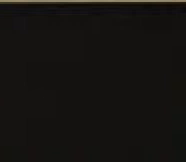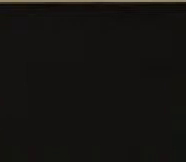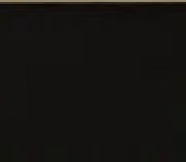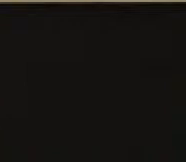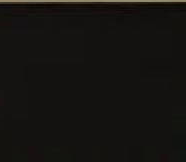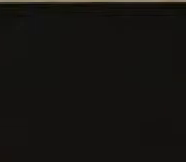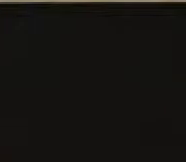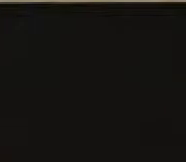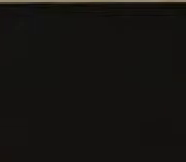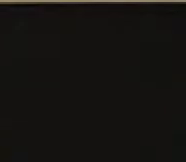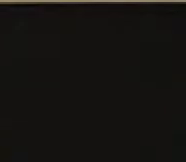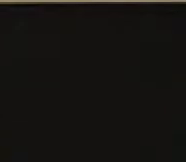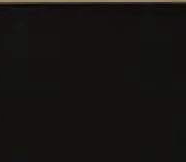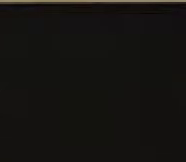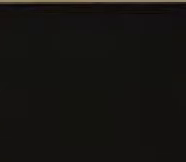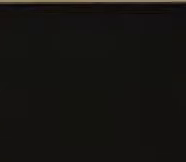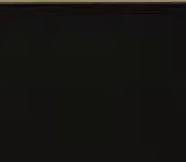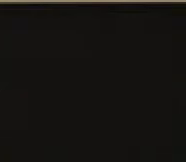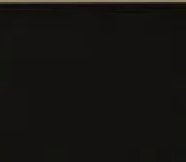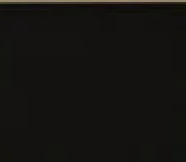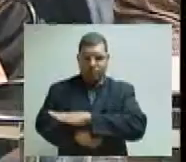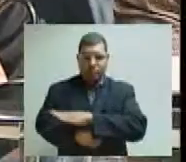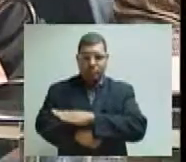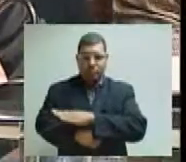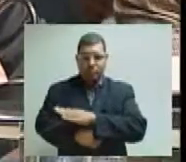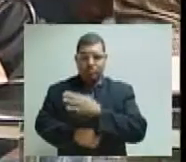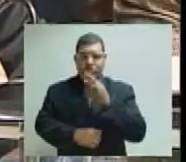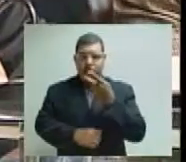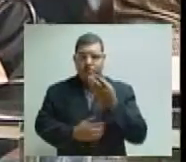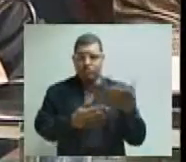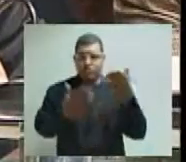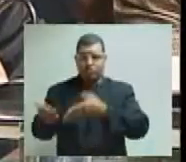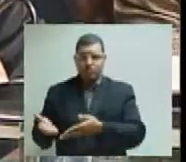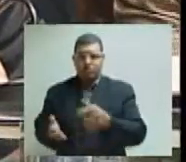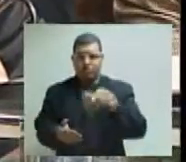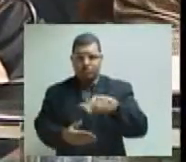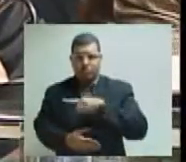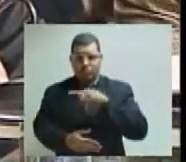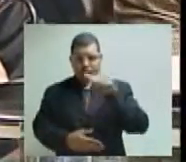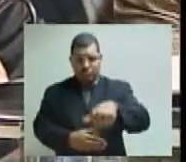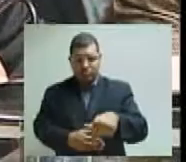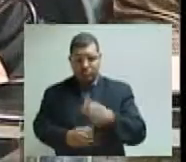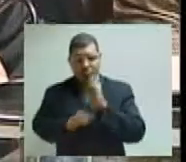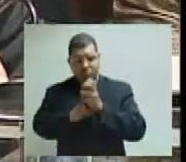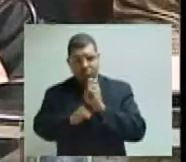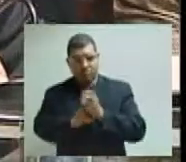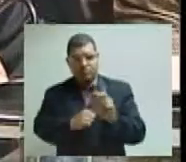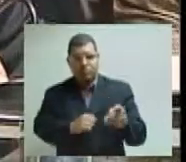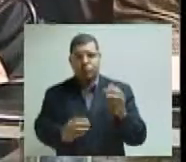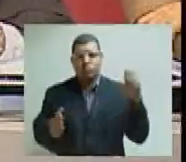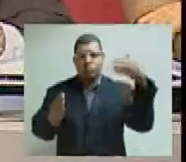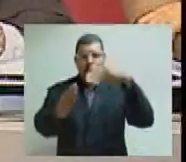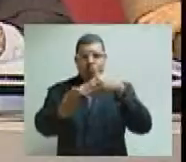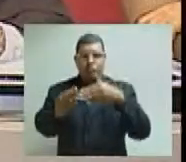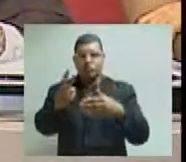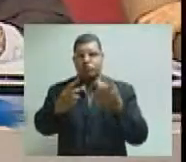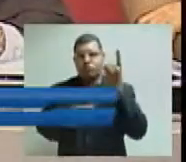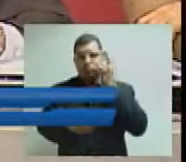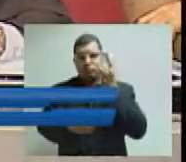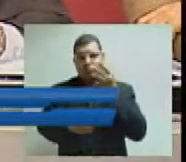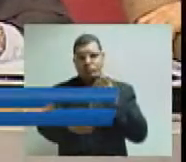democrático na condução da votação do reajuste dos professores e professores que estiveram aqui na Assembleia Legislativa nos últimos